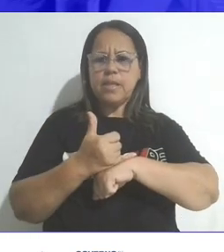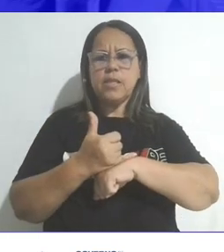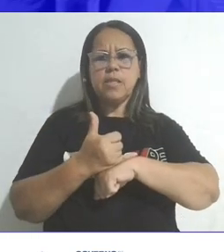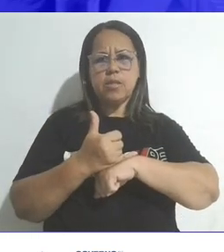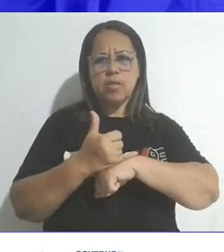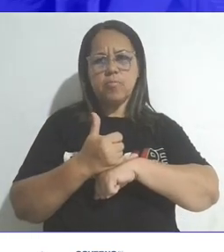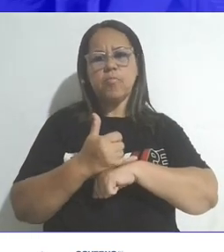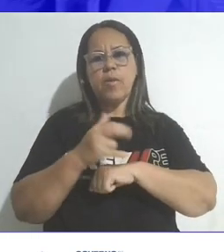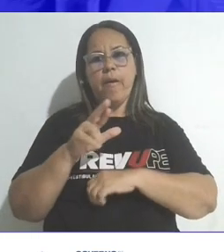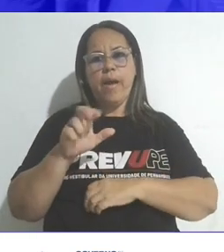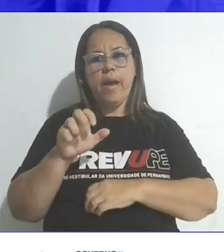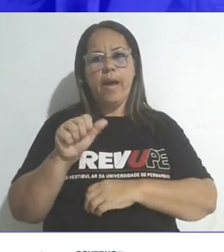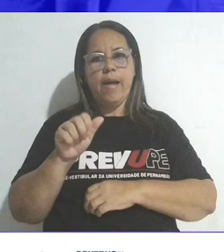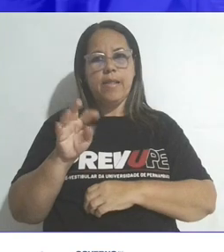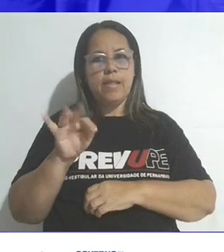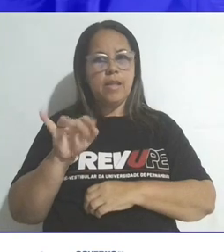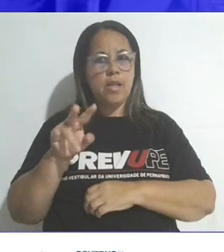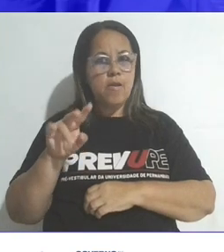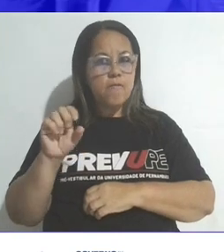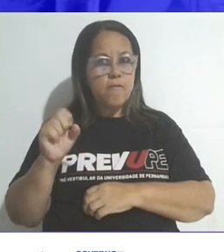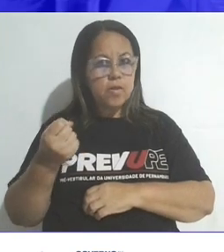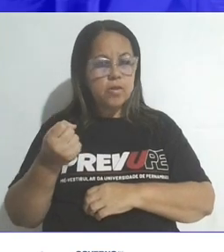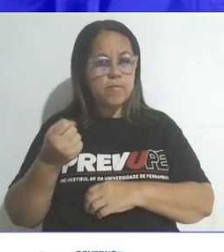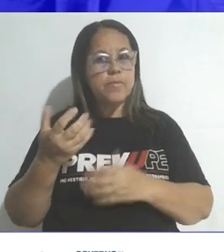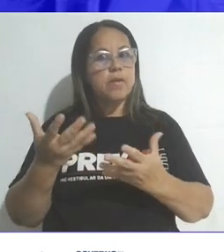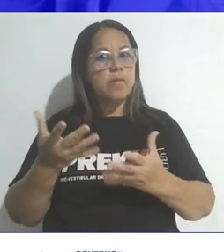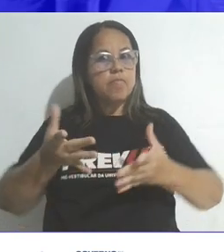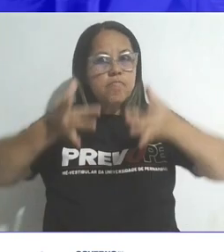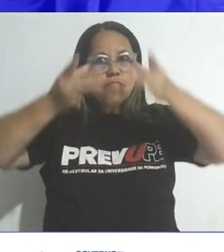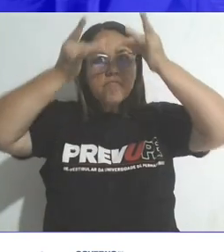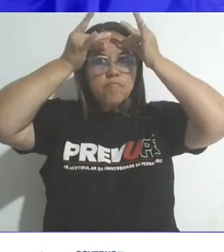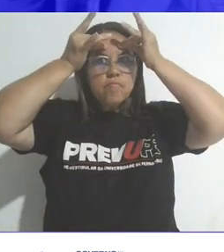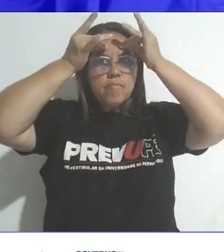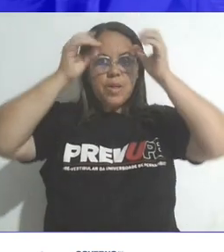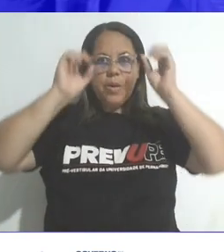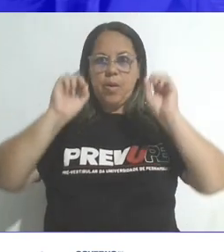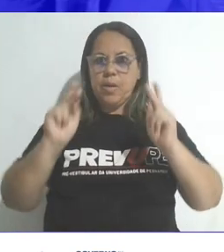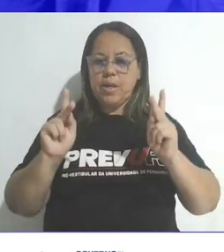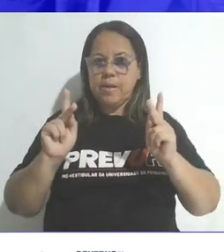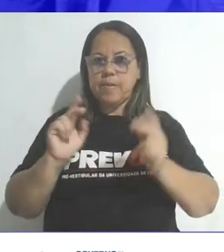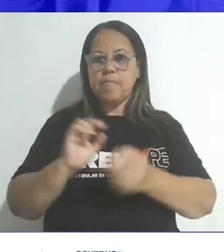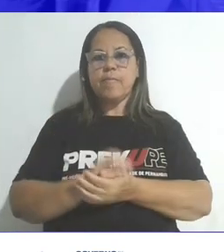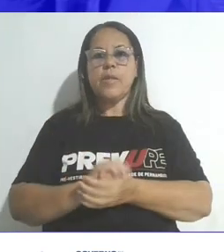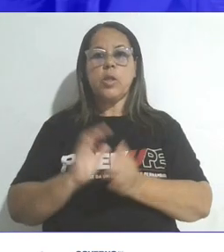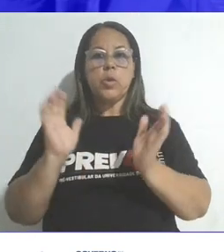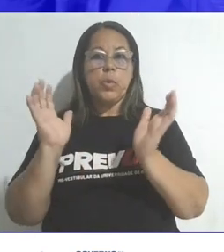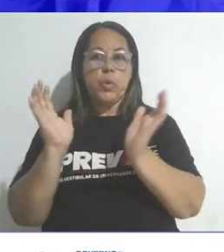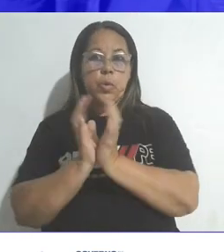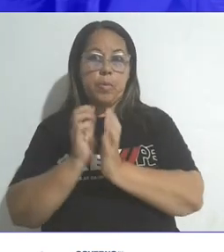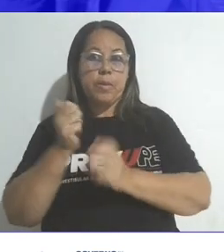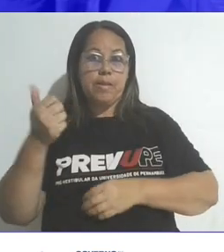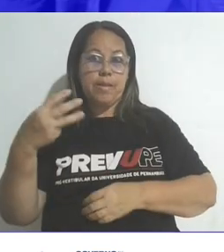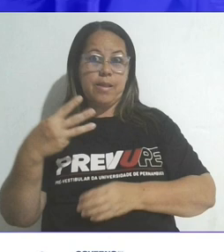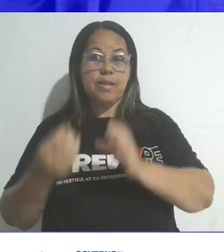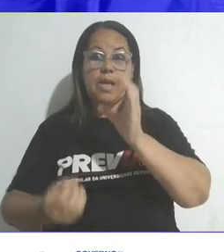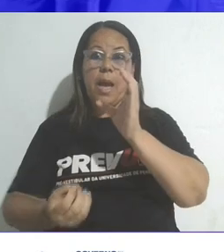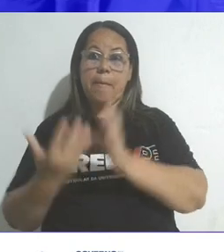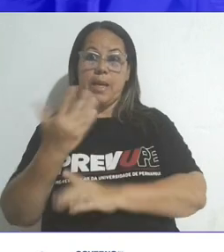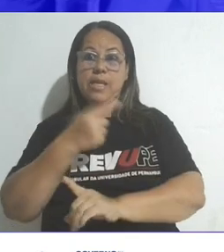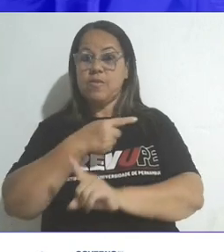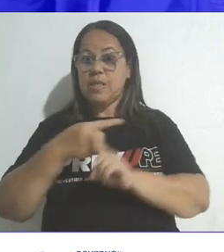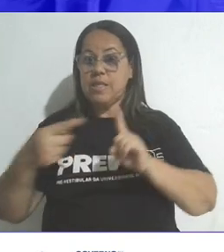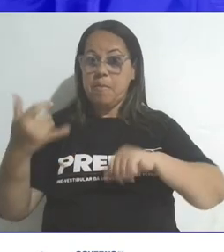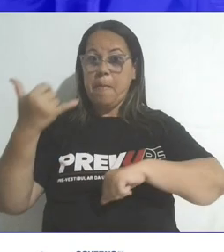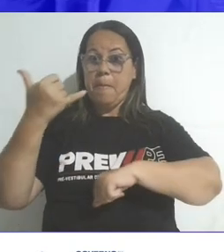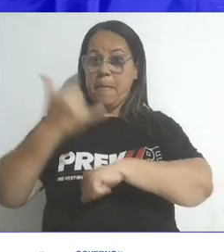bastante reativos, então tenham isso em mente, tá? No grupo 13 começam a aparecer os